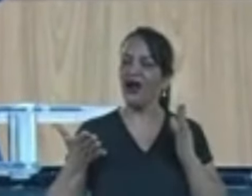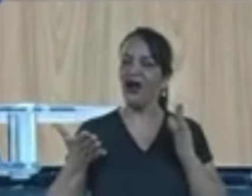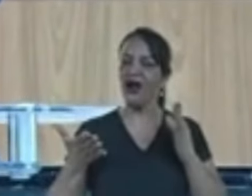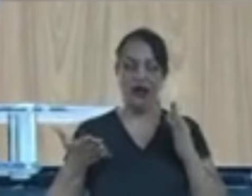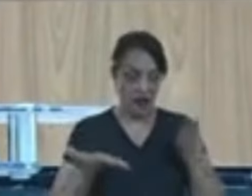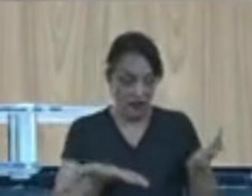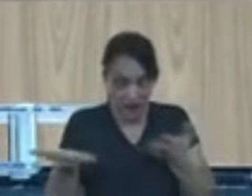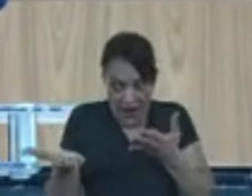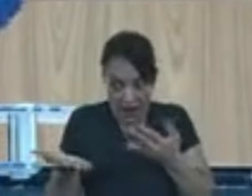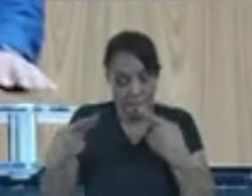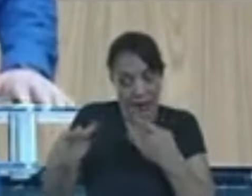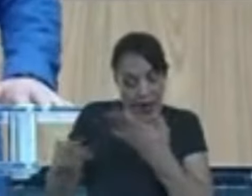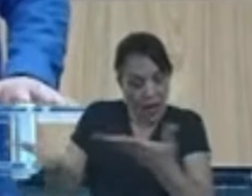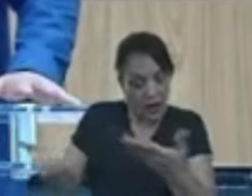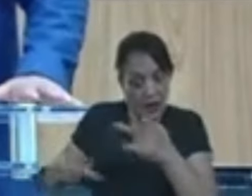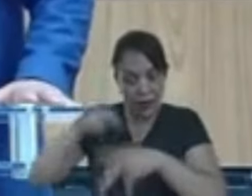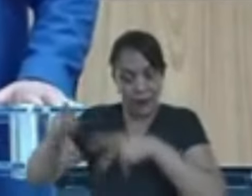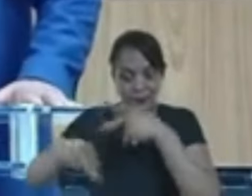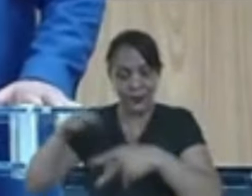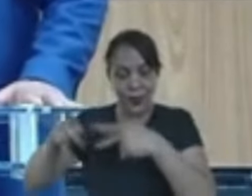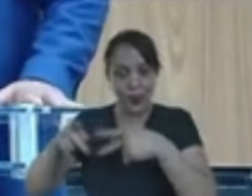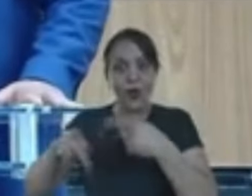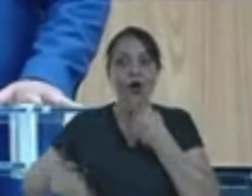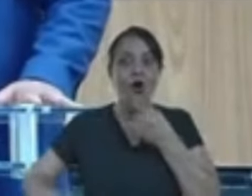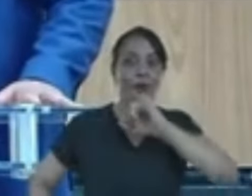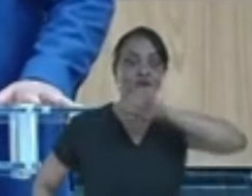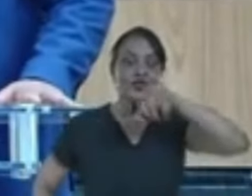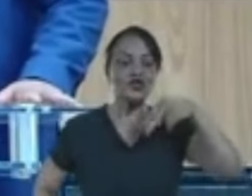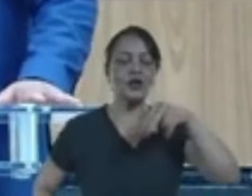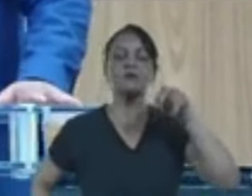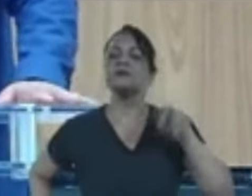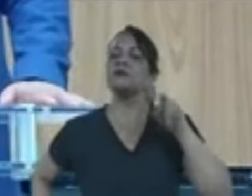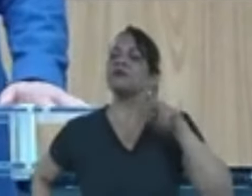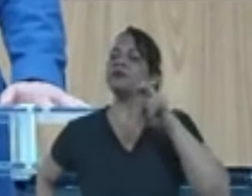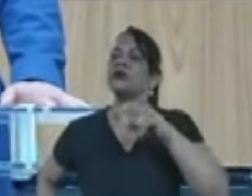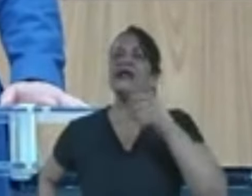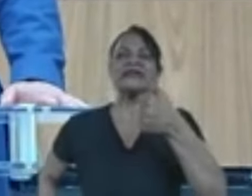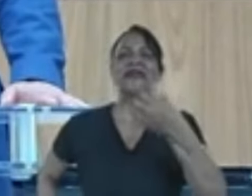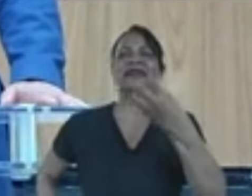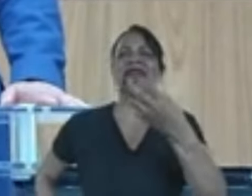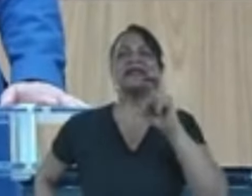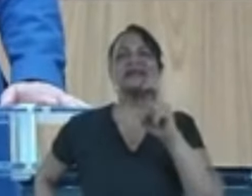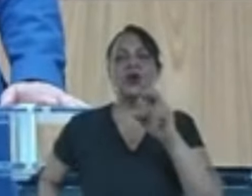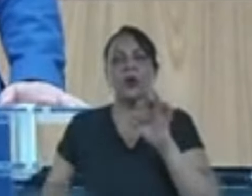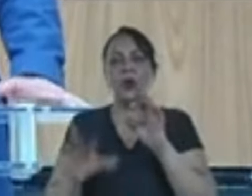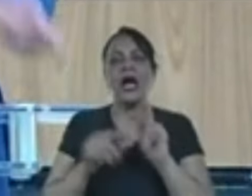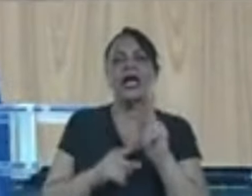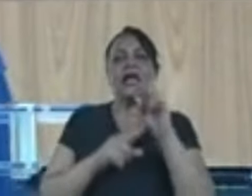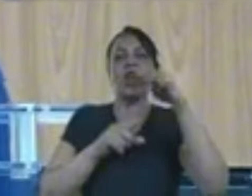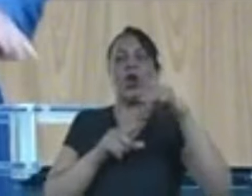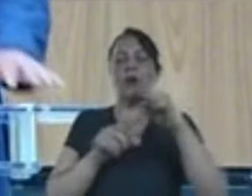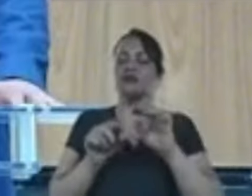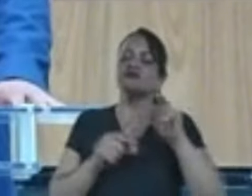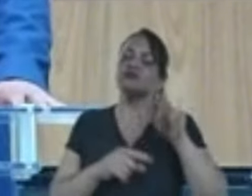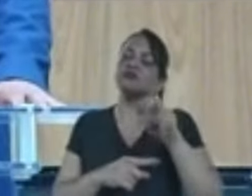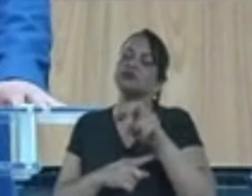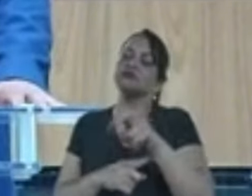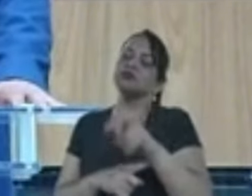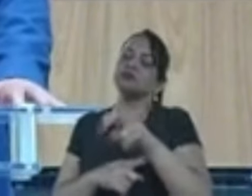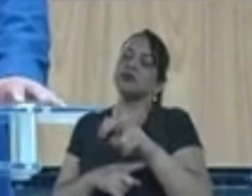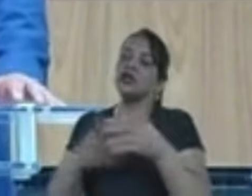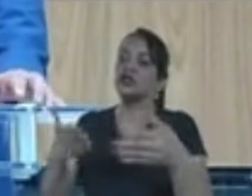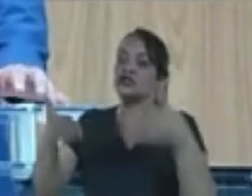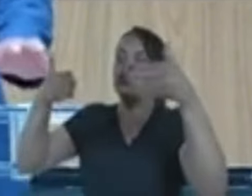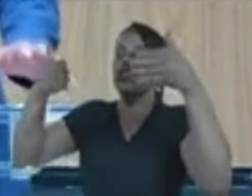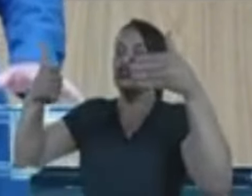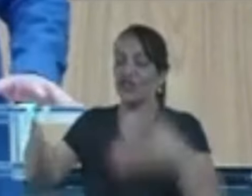Ele pegou, saiu, andou 135 quilômetros para poder chegar na cidade de Jope, que hoje é Tel Aviv. Quando ele